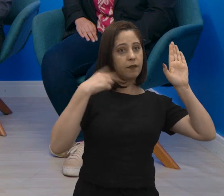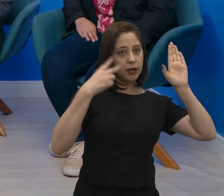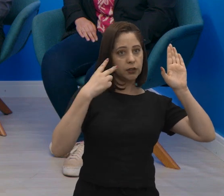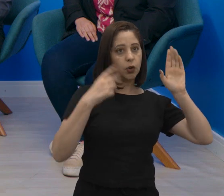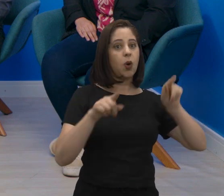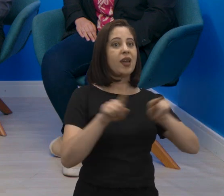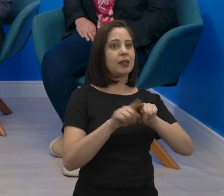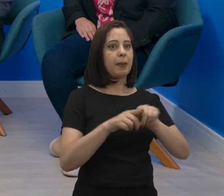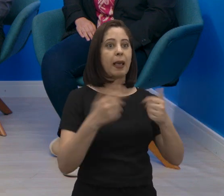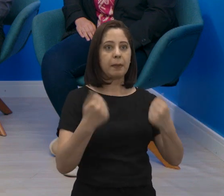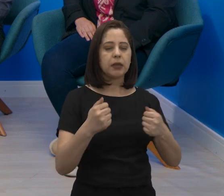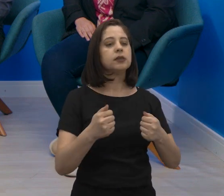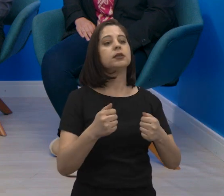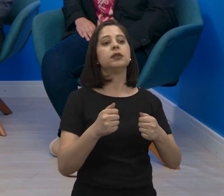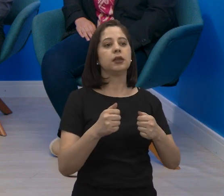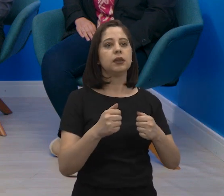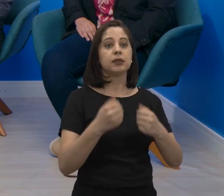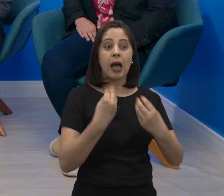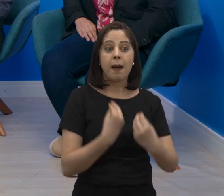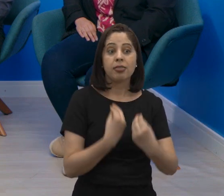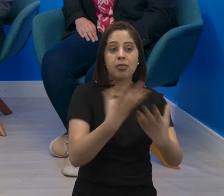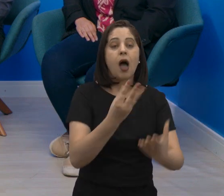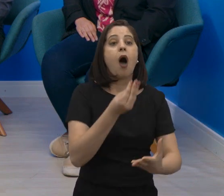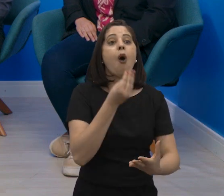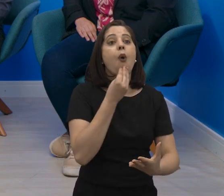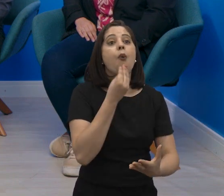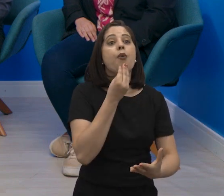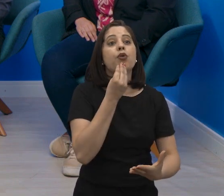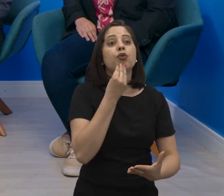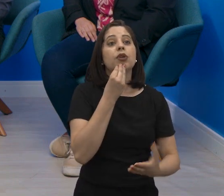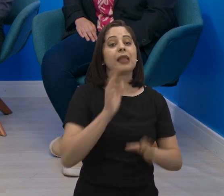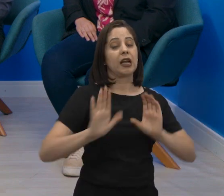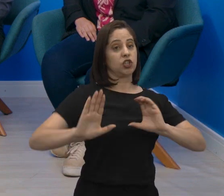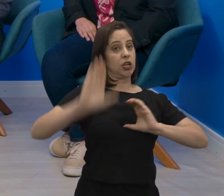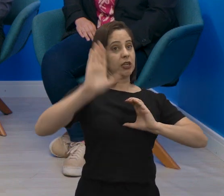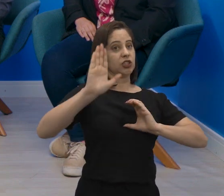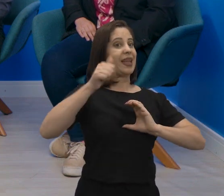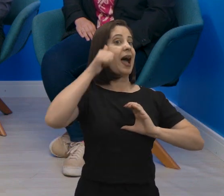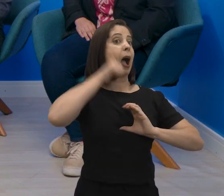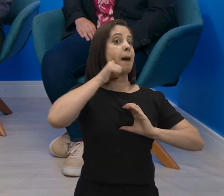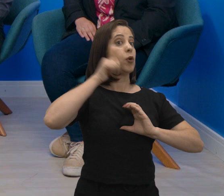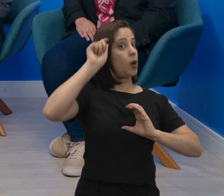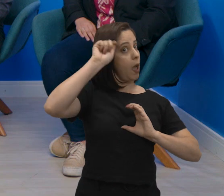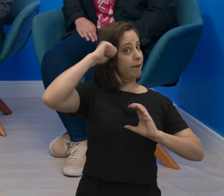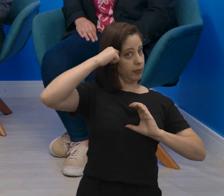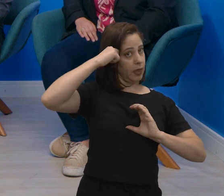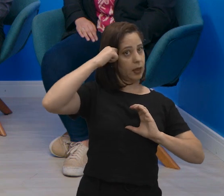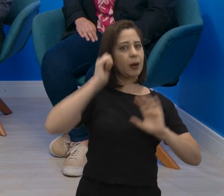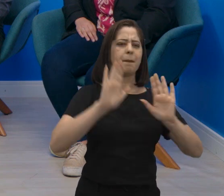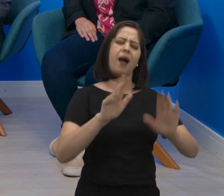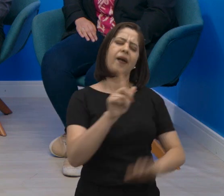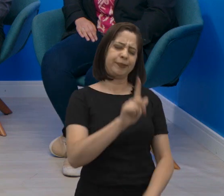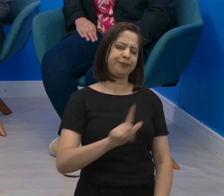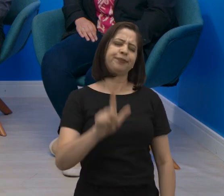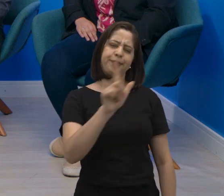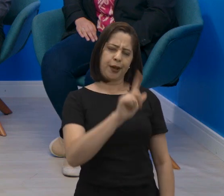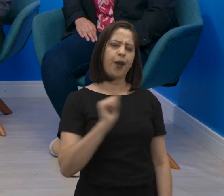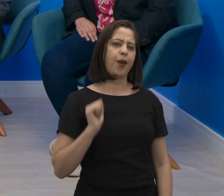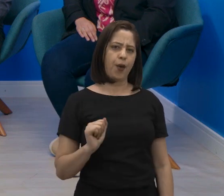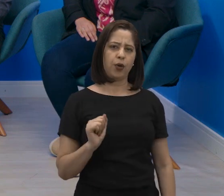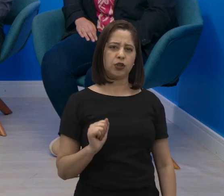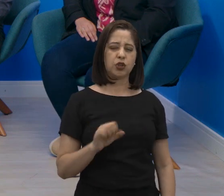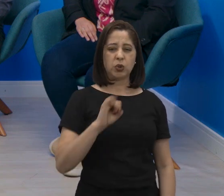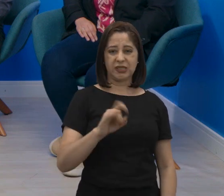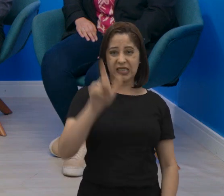de mulheres, a candidatura de negros e tentar ser o mais democrático possível dentro desse grupo. Mas claro que, obviamente,